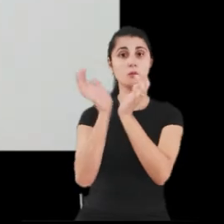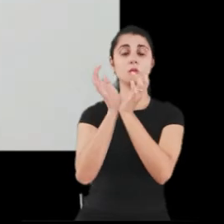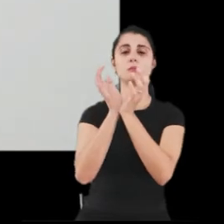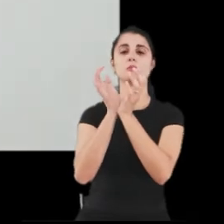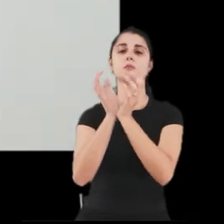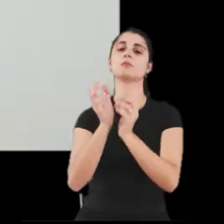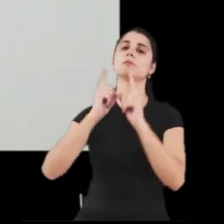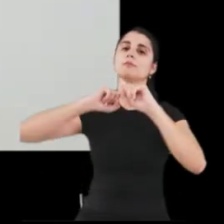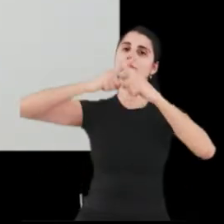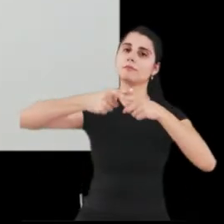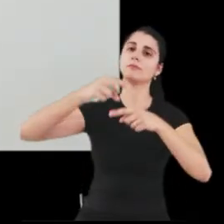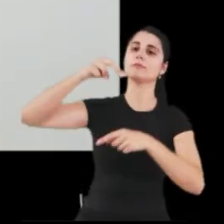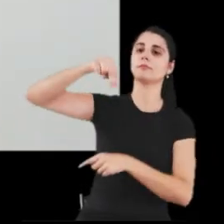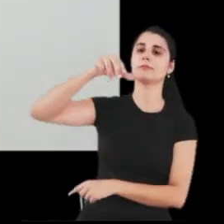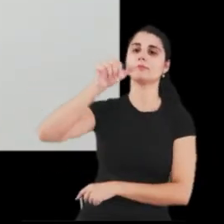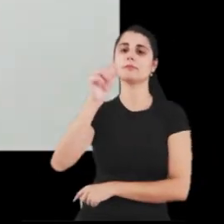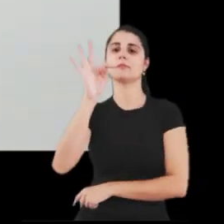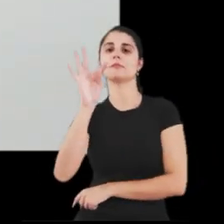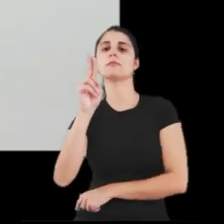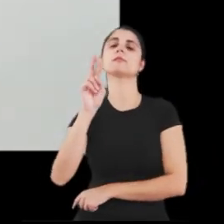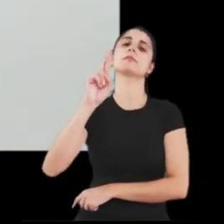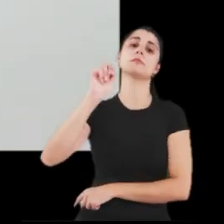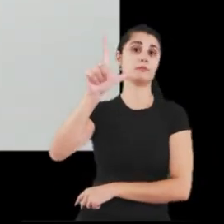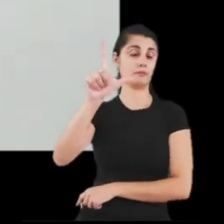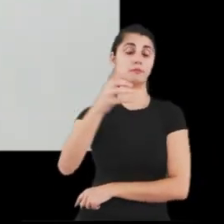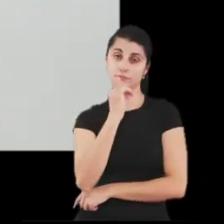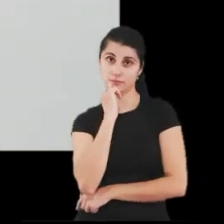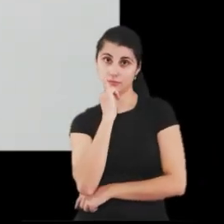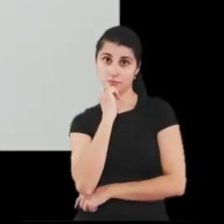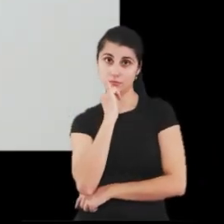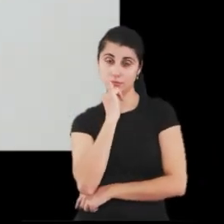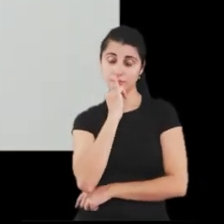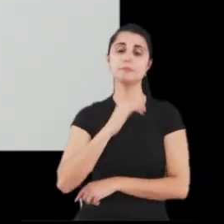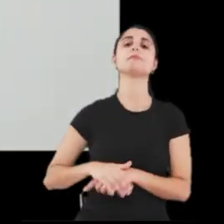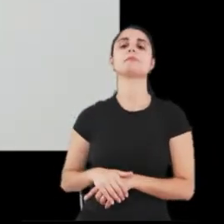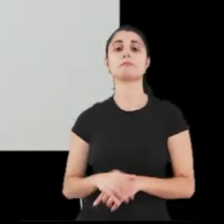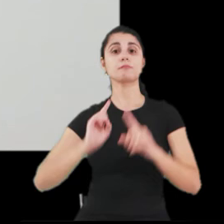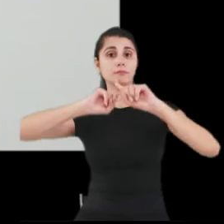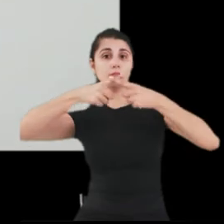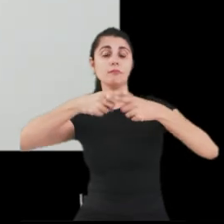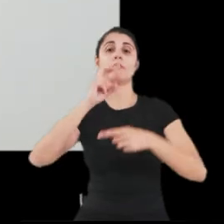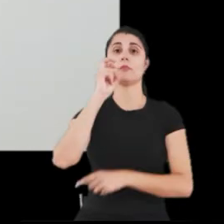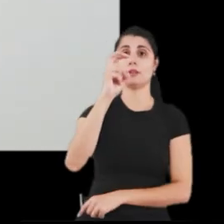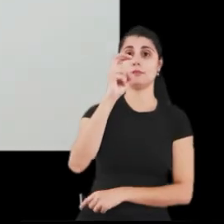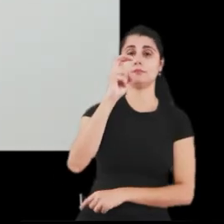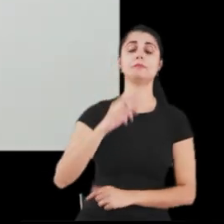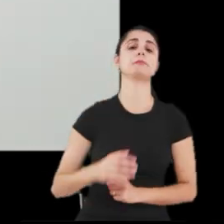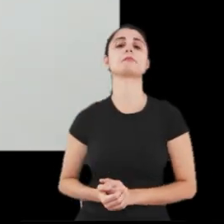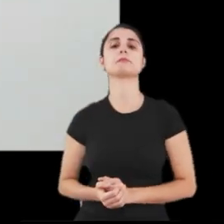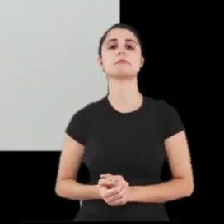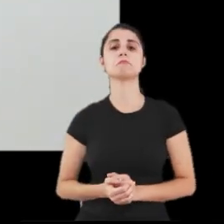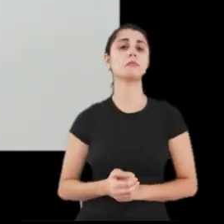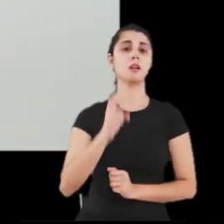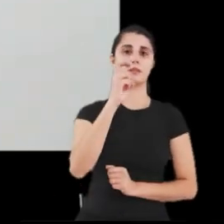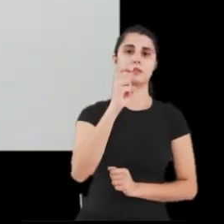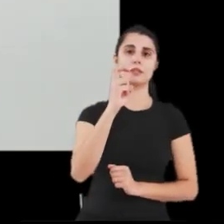dos múltiplos naturais de n. Exemplo, os múltiplos de 5. É só pegar